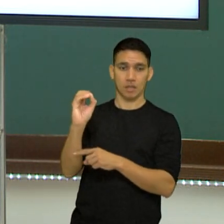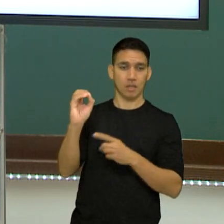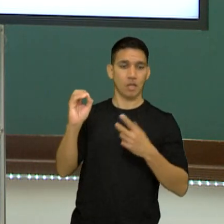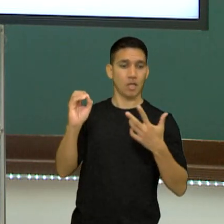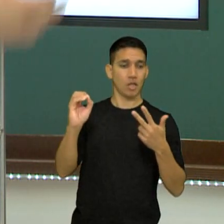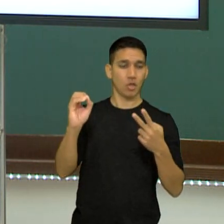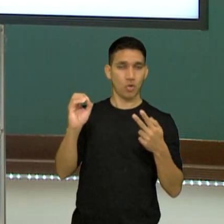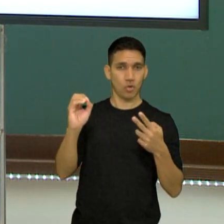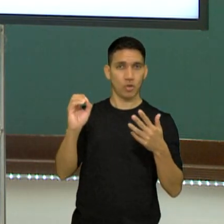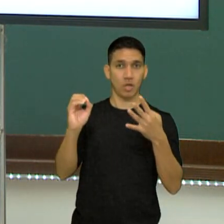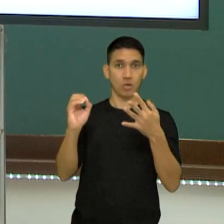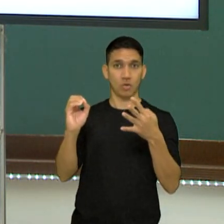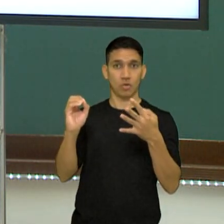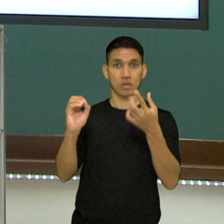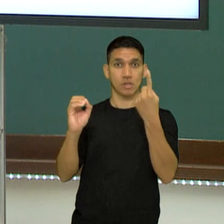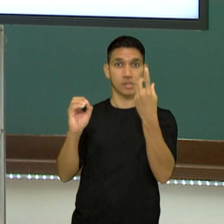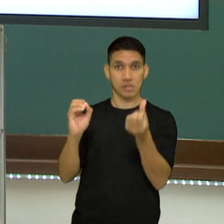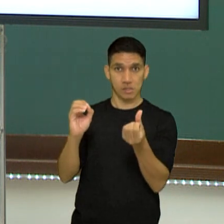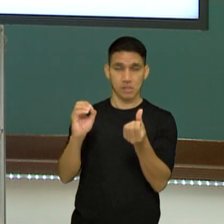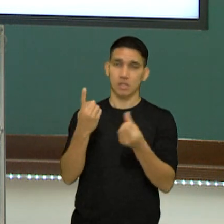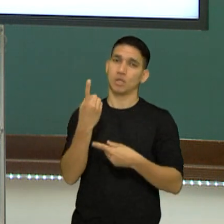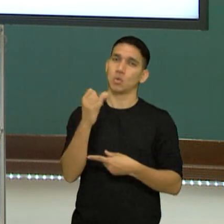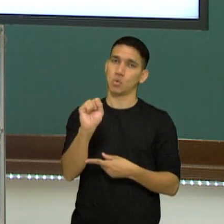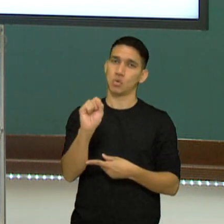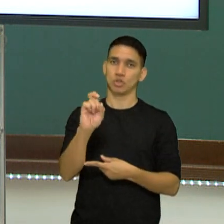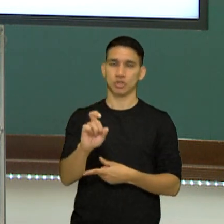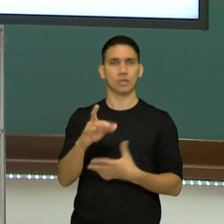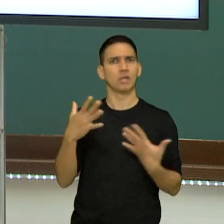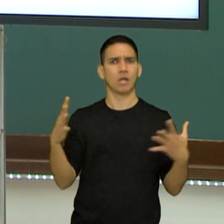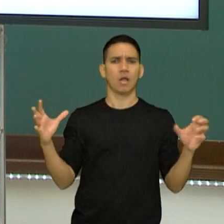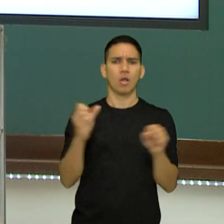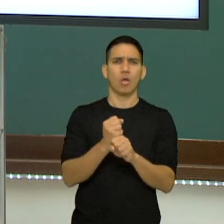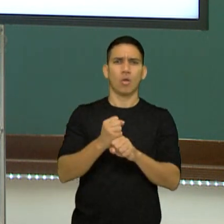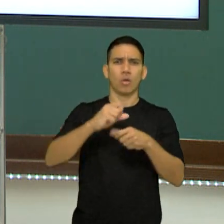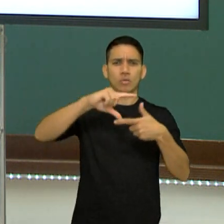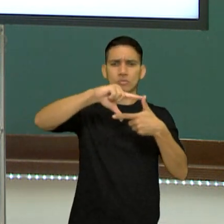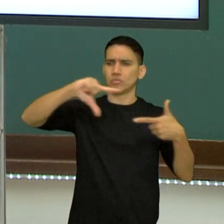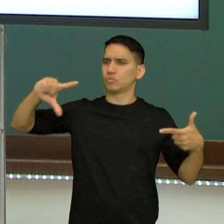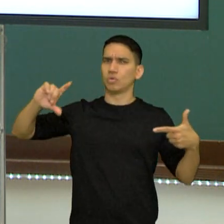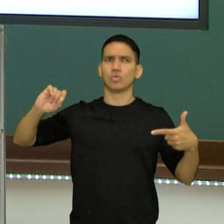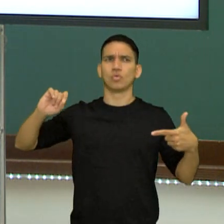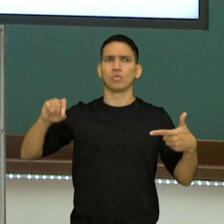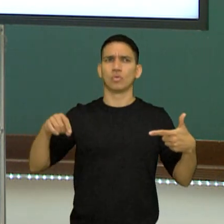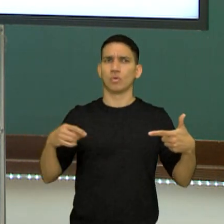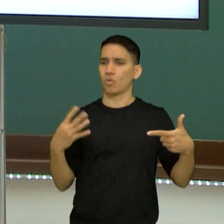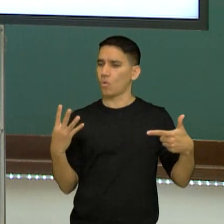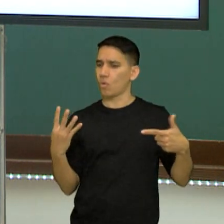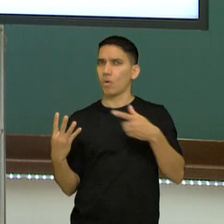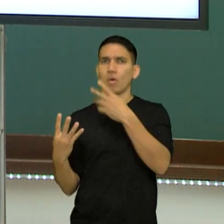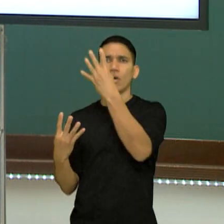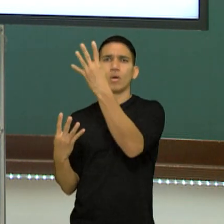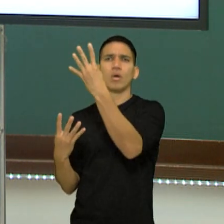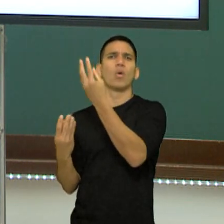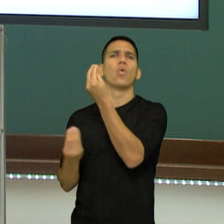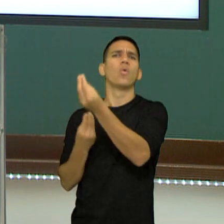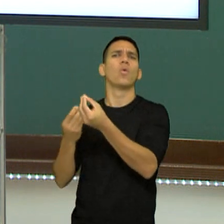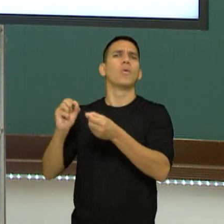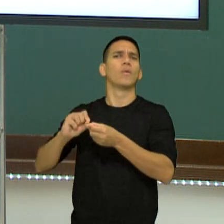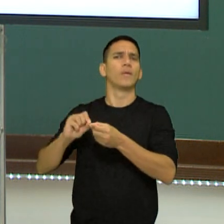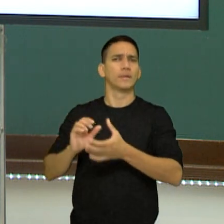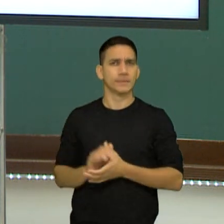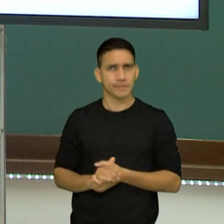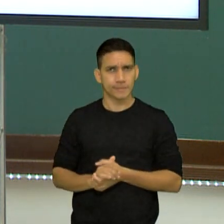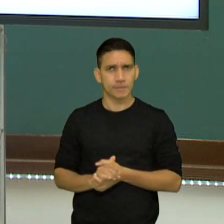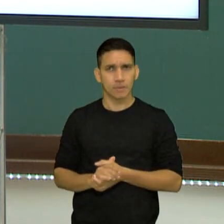16 18 x o e Os Quatros como é que fica 14 aqui e 14 aqui